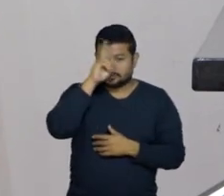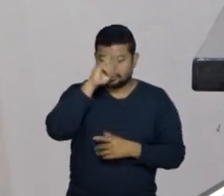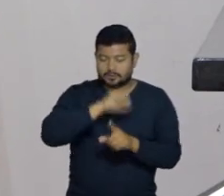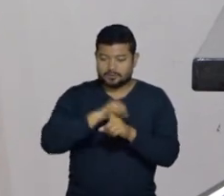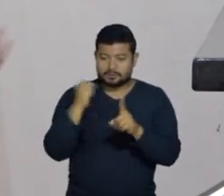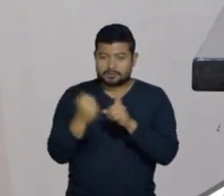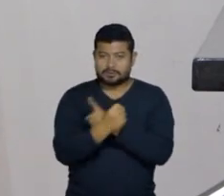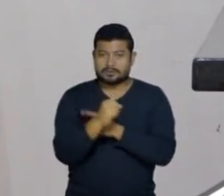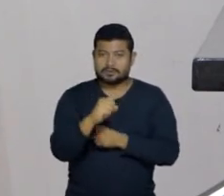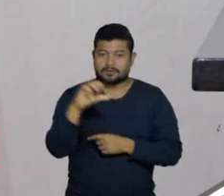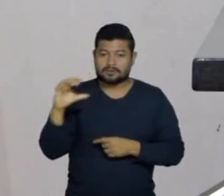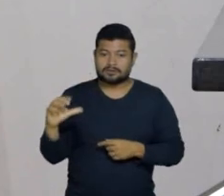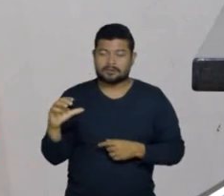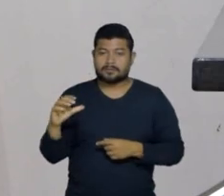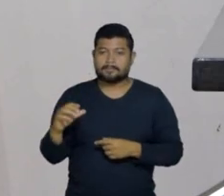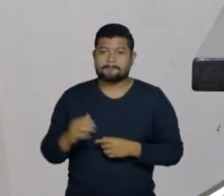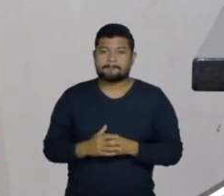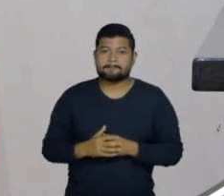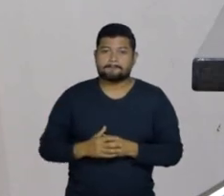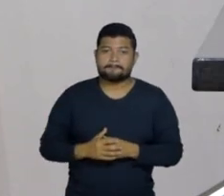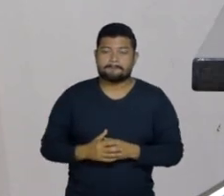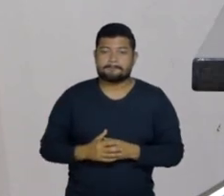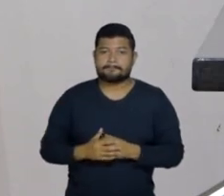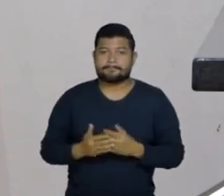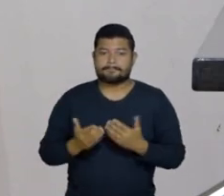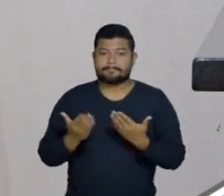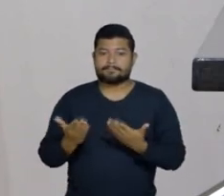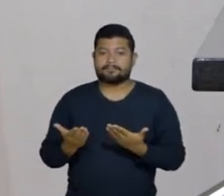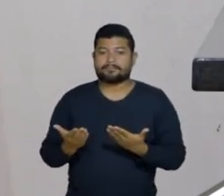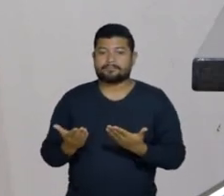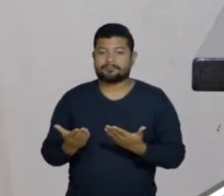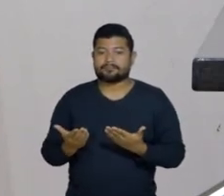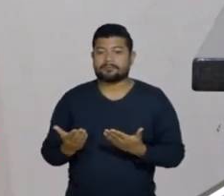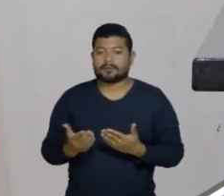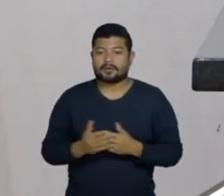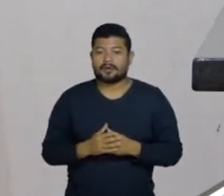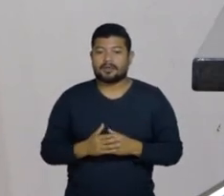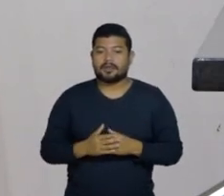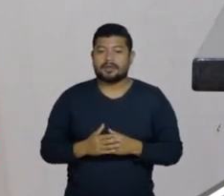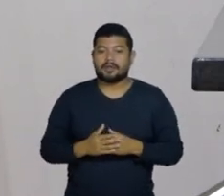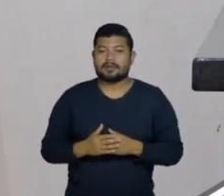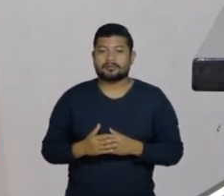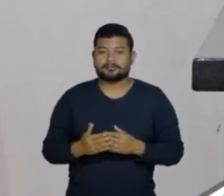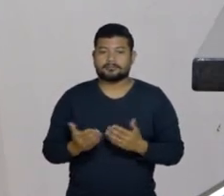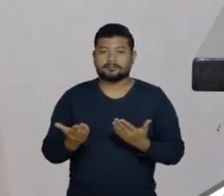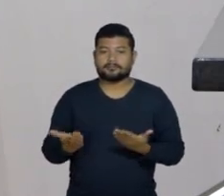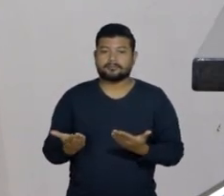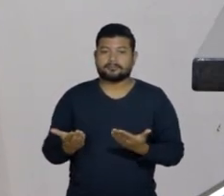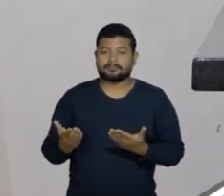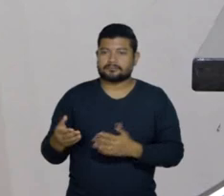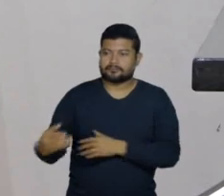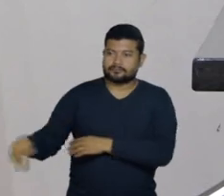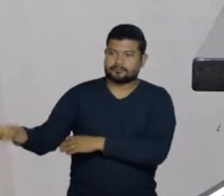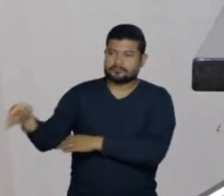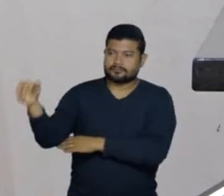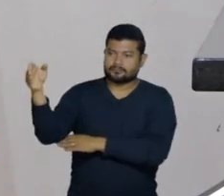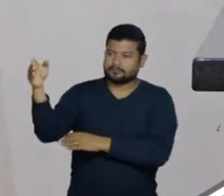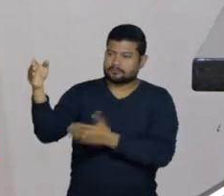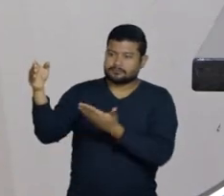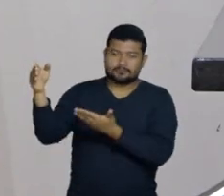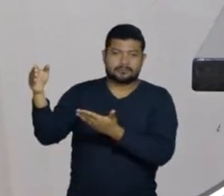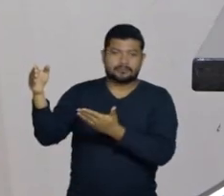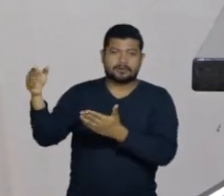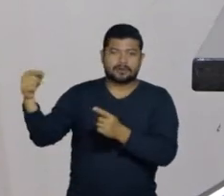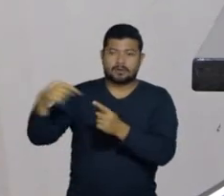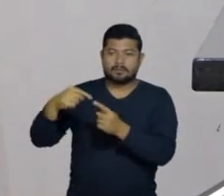catarinense. Basta ver aqui a nossa bandeira do Estado para percebermos aqui que é o único Estado da